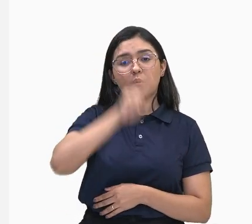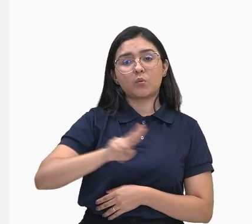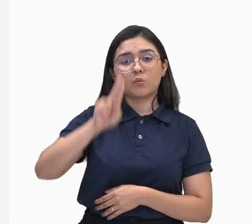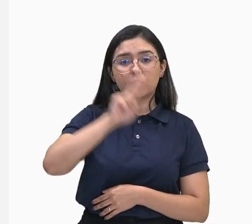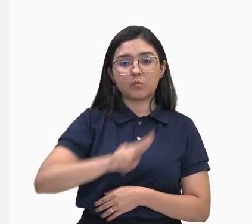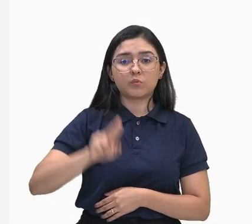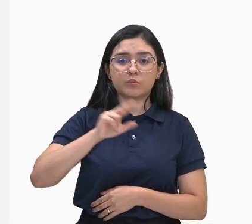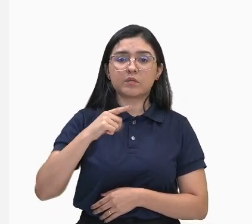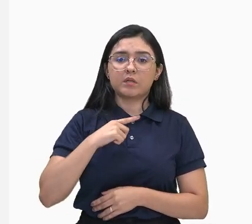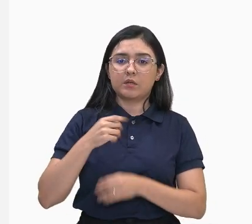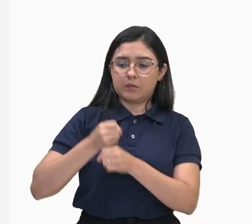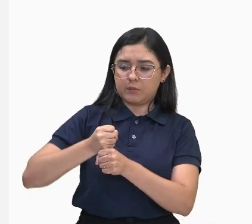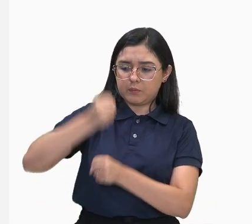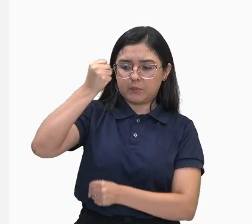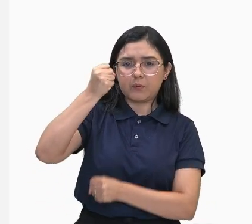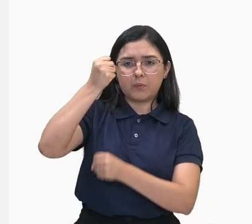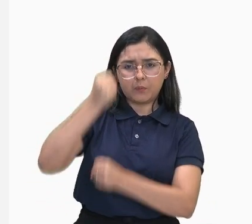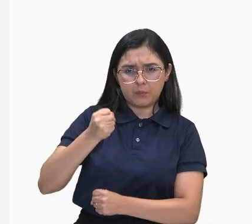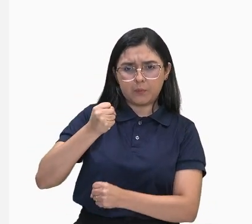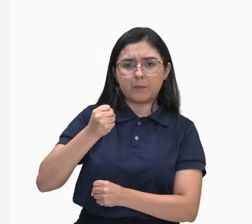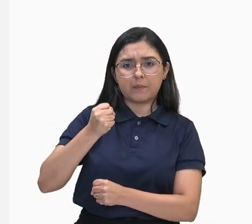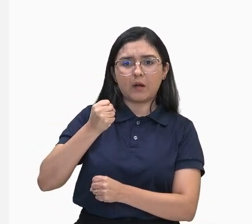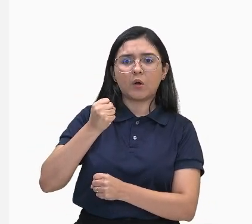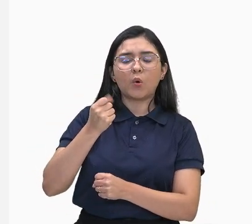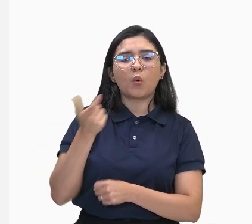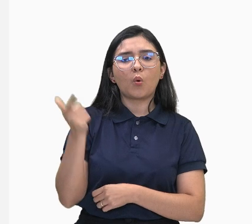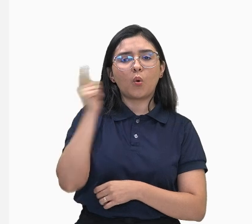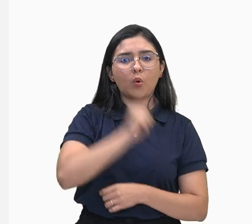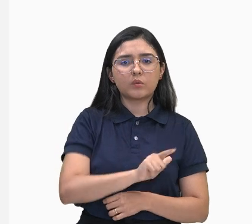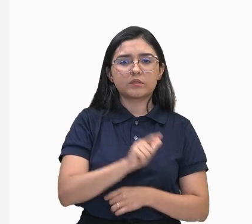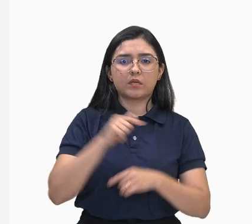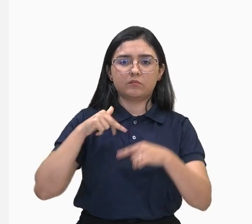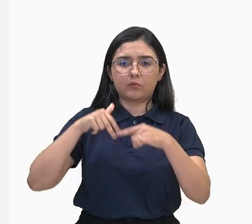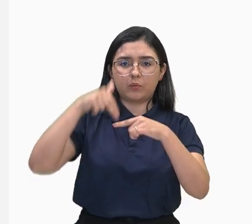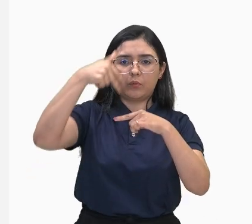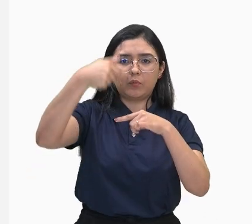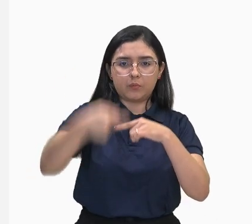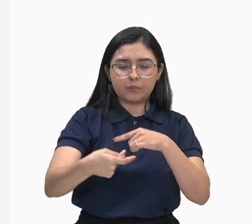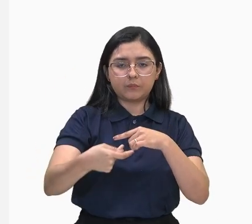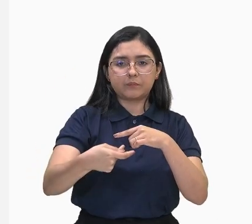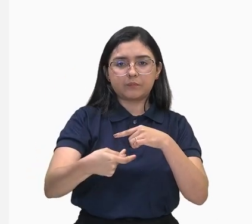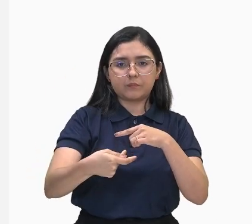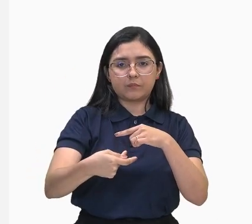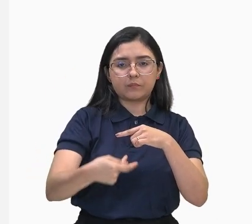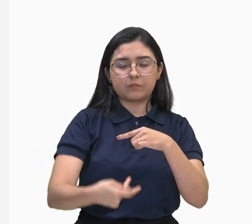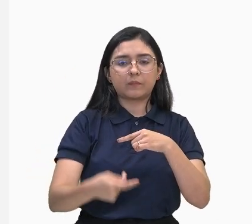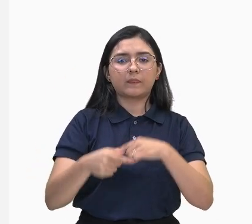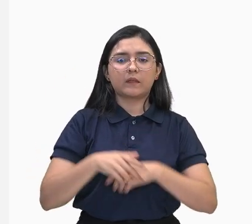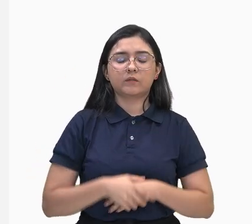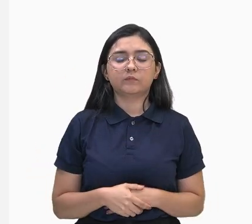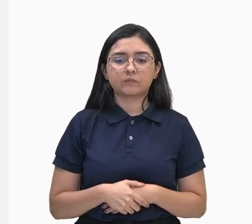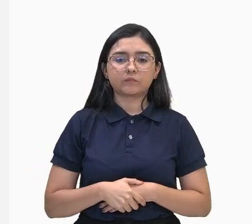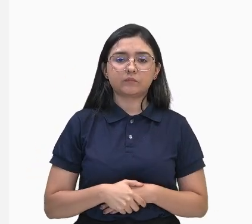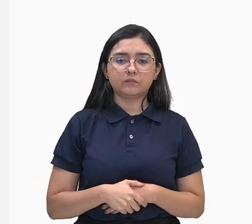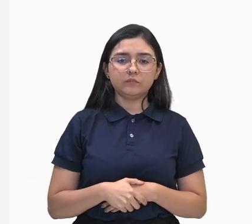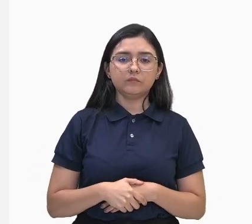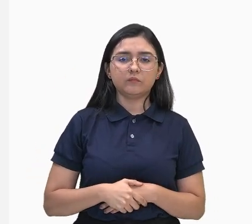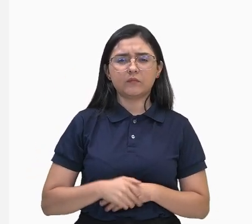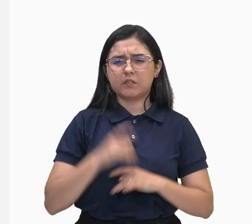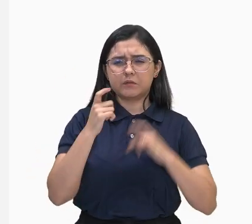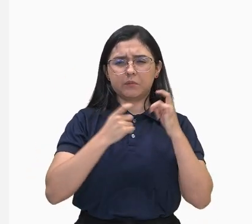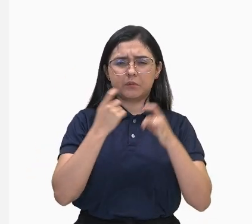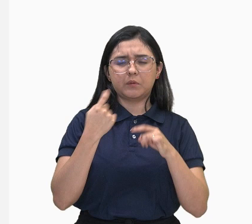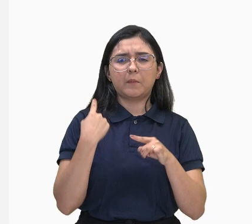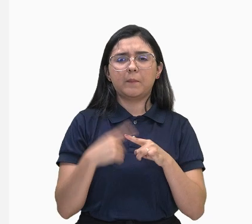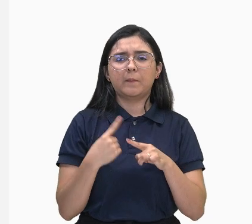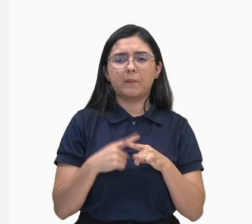apoiada no solo para ganhar altura e ultrapassar o sarrafo, caindo do outro lado do obstáculo, Não se preocupem,